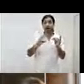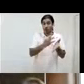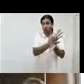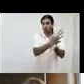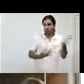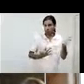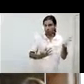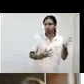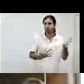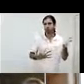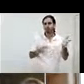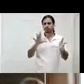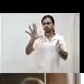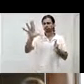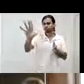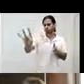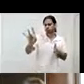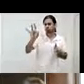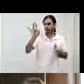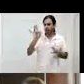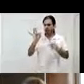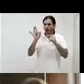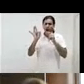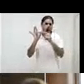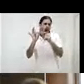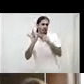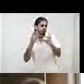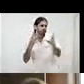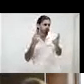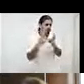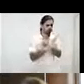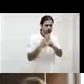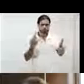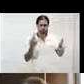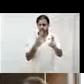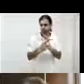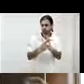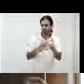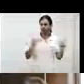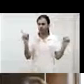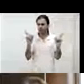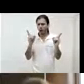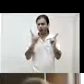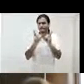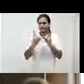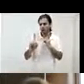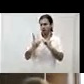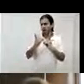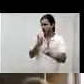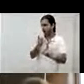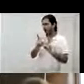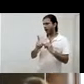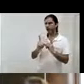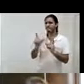comentar, fazer relações, dialogar com eles e com outros dados,